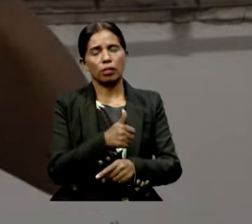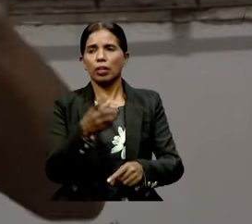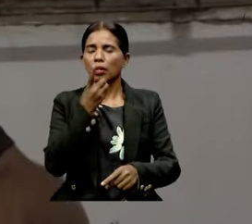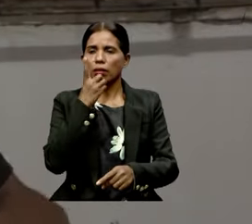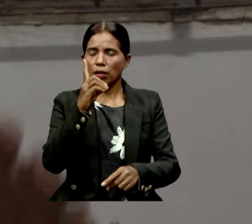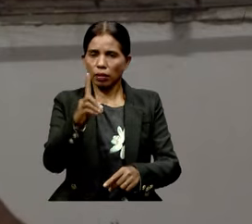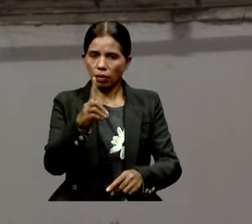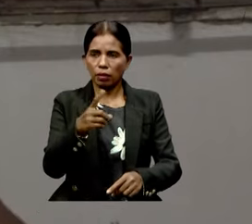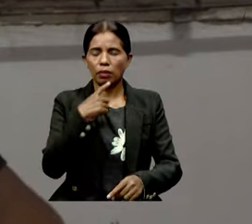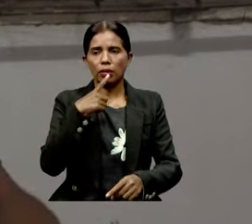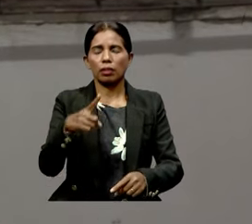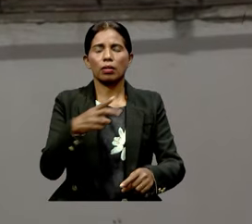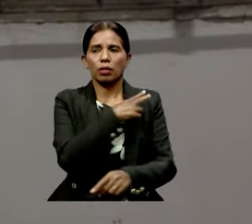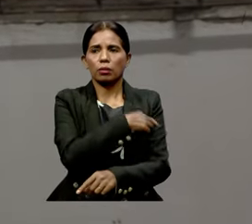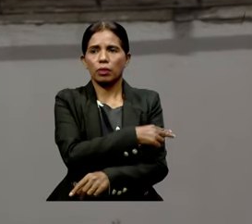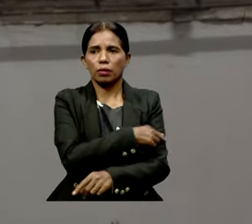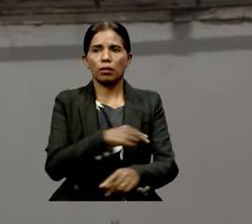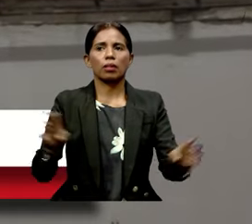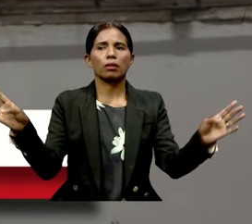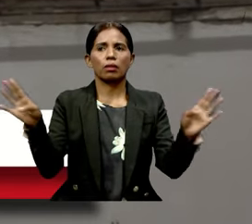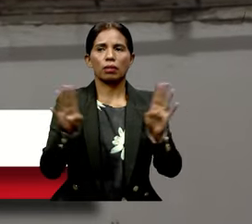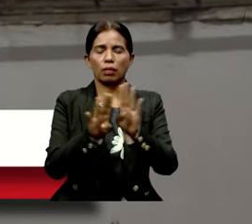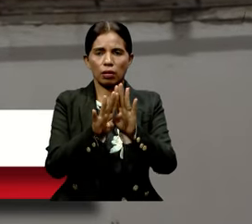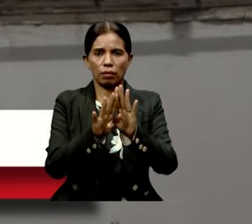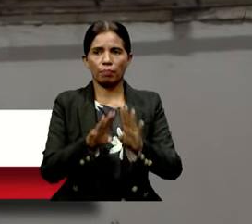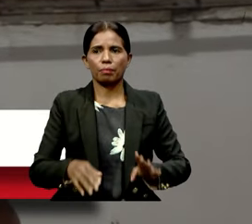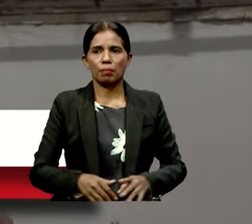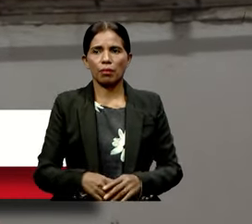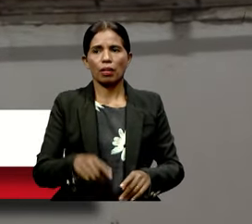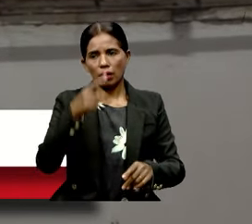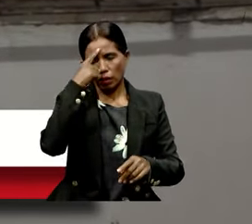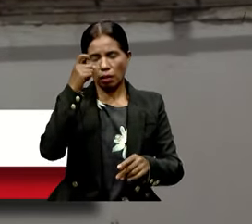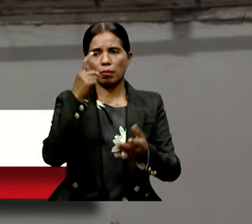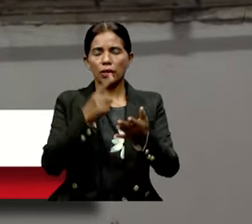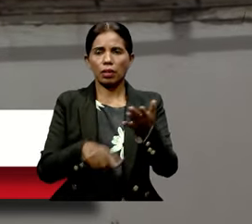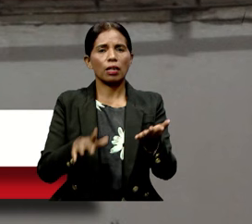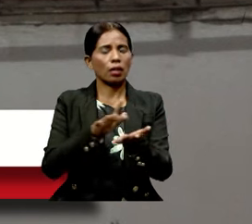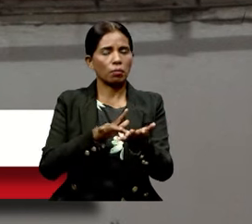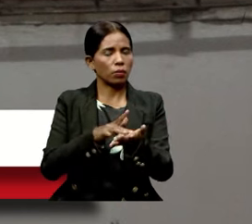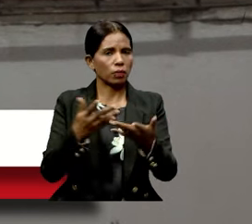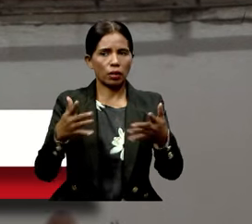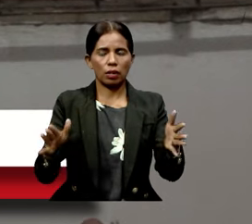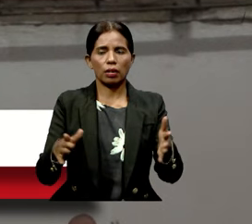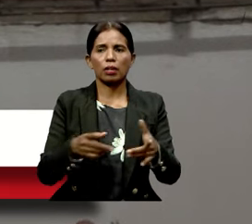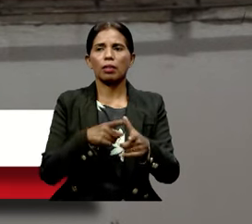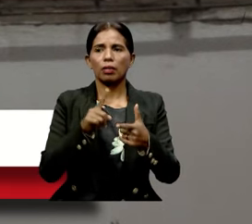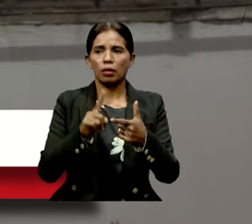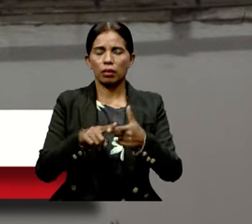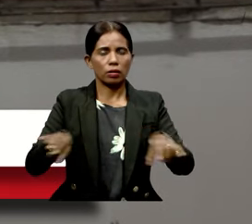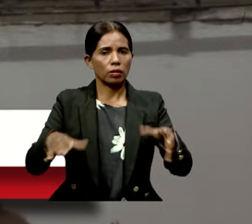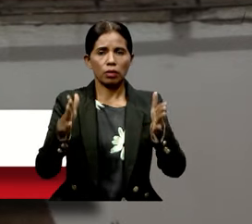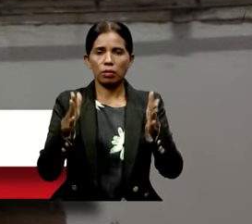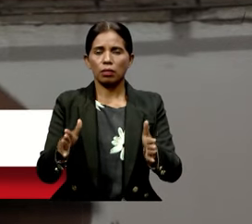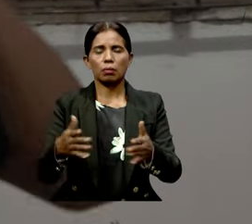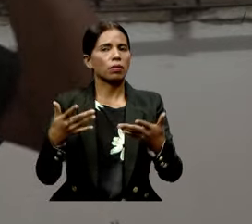e centro saúde balon atu taka provisório. Tamba saída aí muruk malaiha e segundo profissional saúde mus